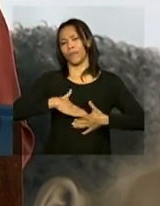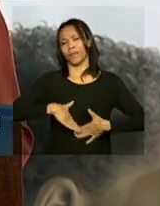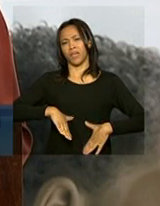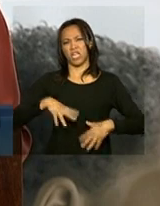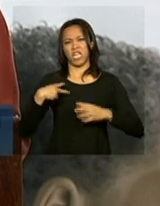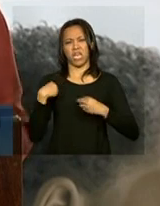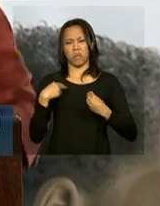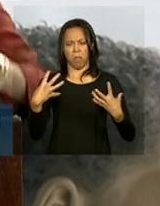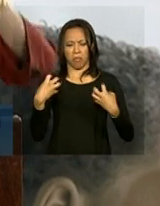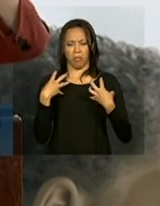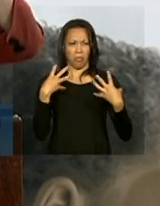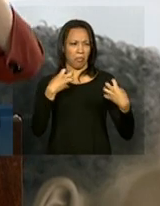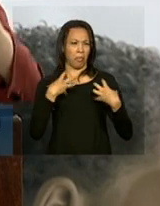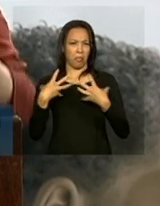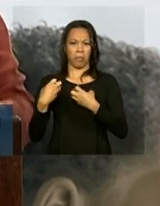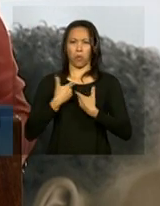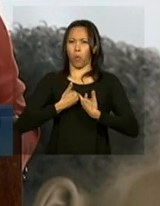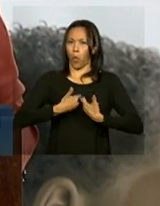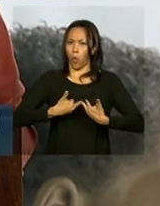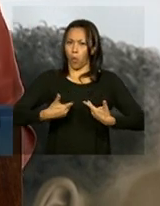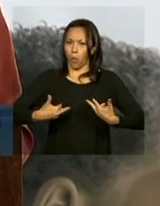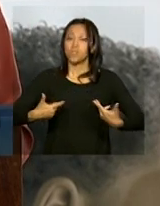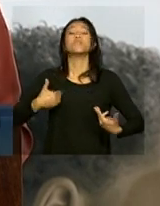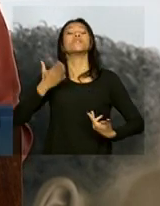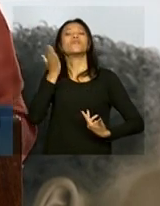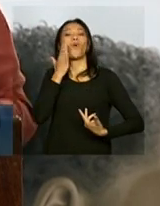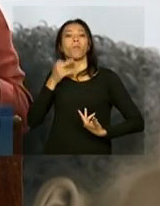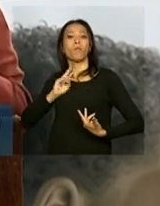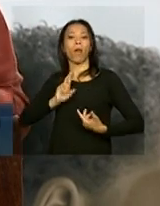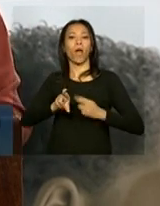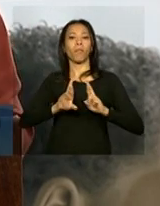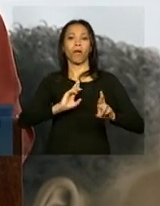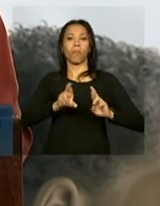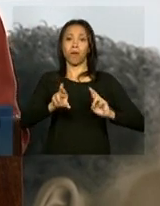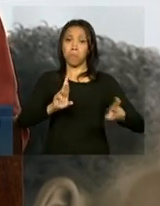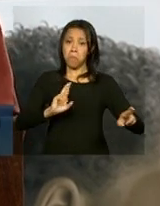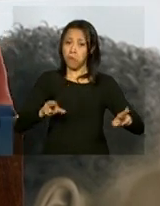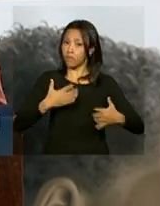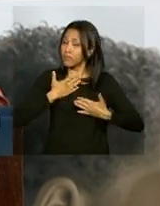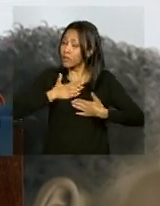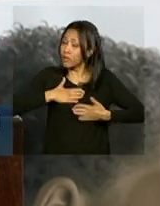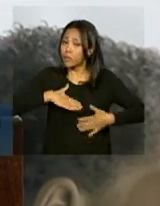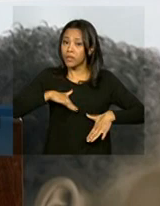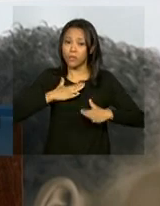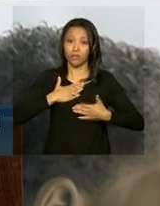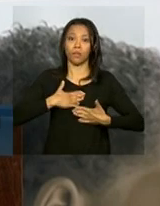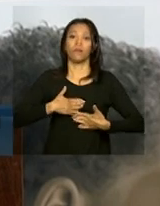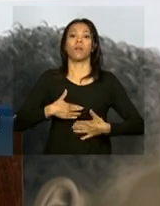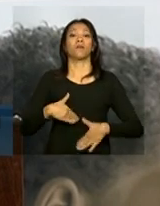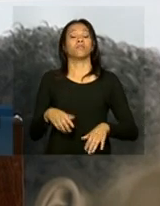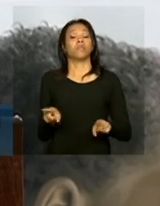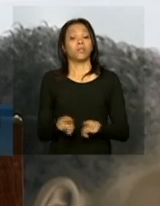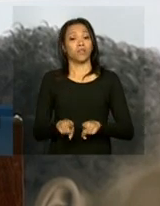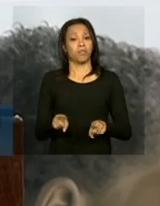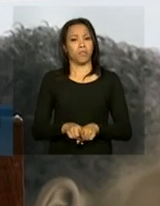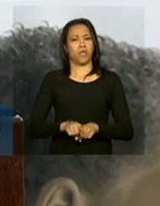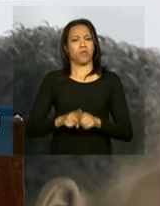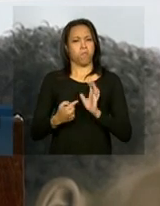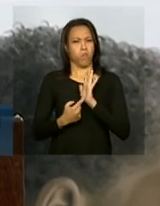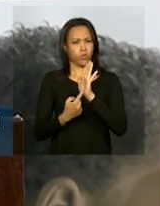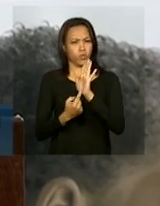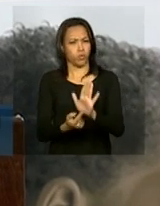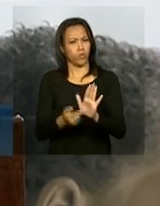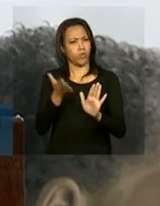tranquilamente as críticas, soube responder a elas com tranquilidade, demonstrou capacidade